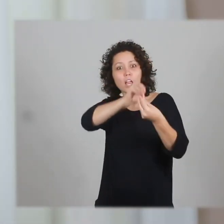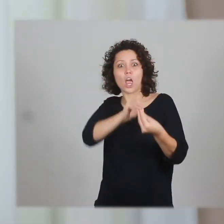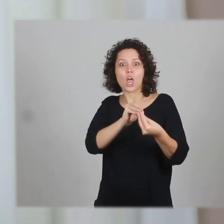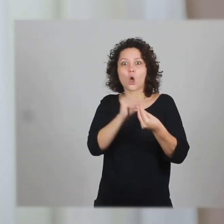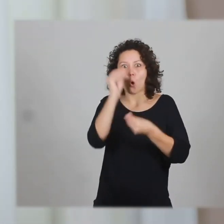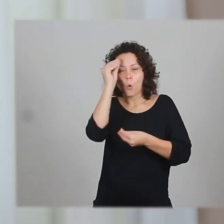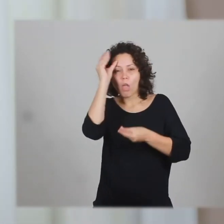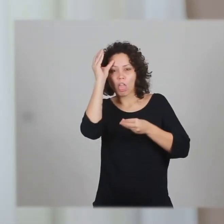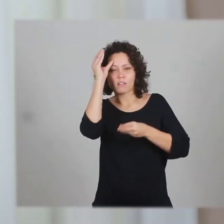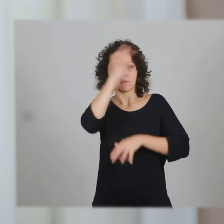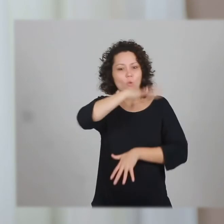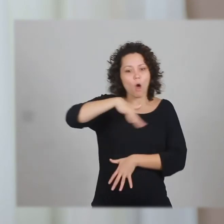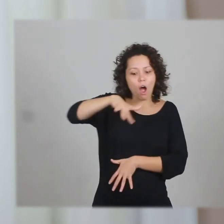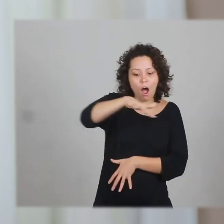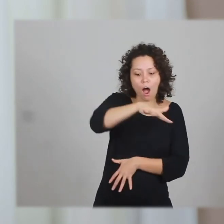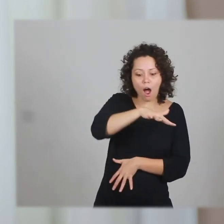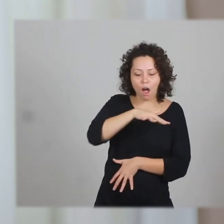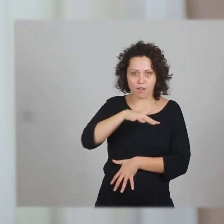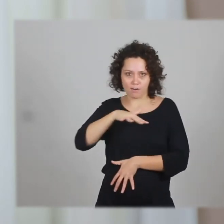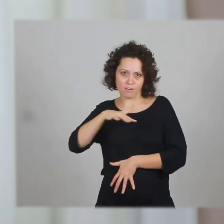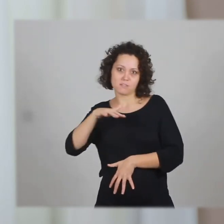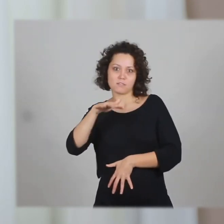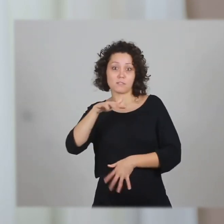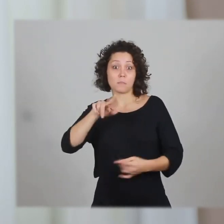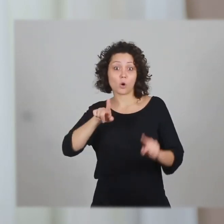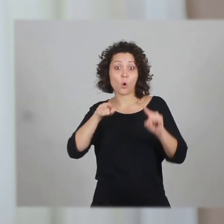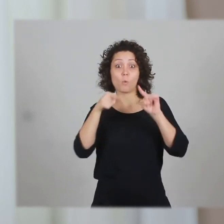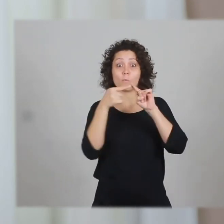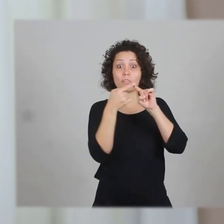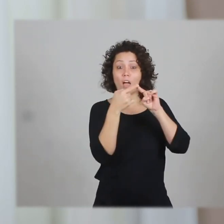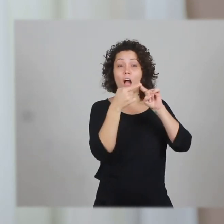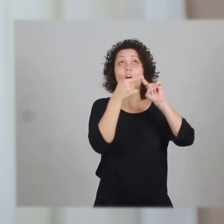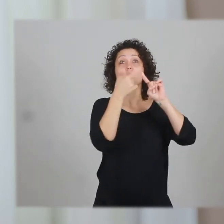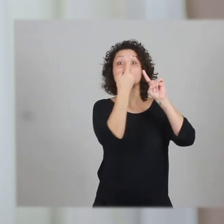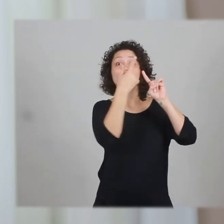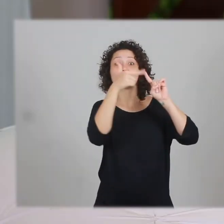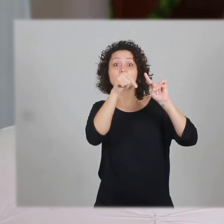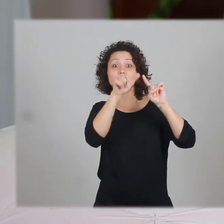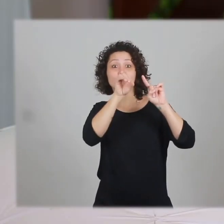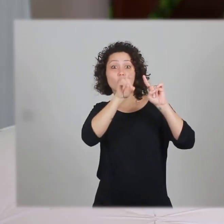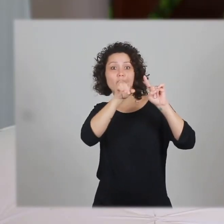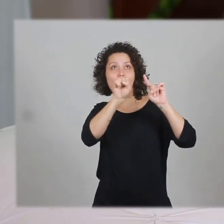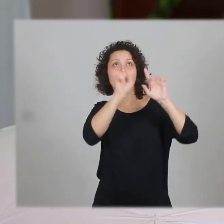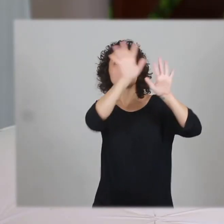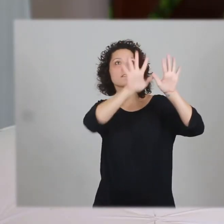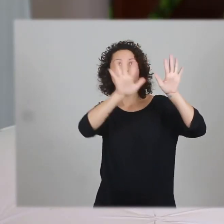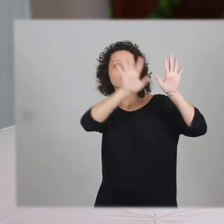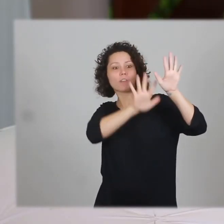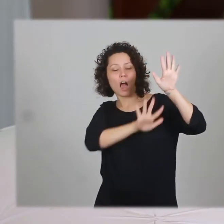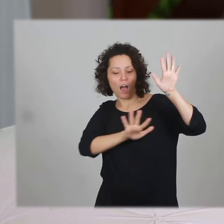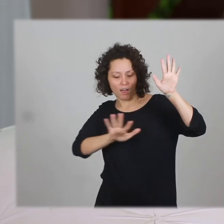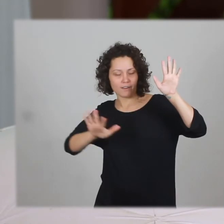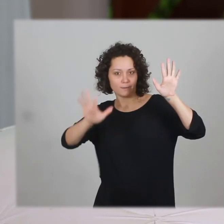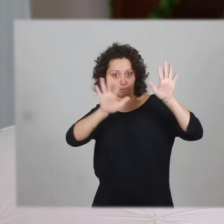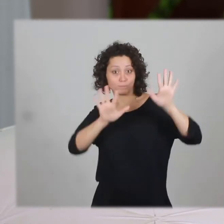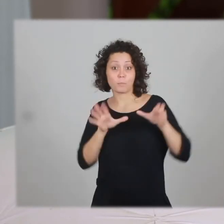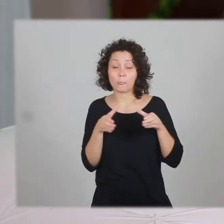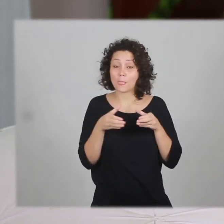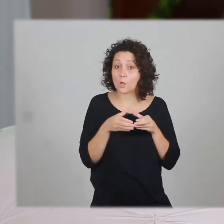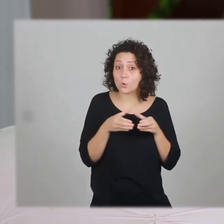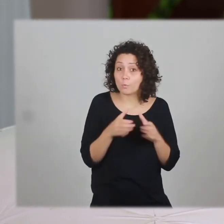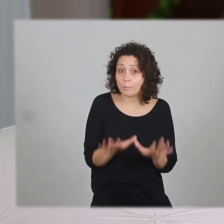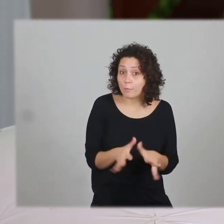grupo promove o desenvolvimento sustentável, o combate às desigualdades e às injustiças e o fortalecimento de direitos